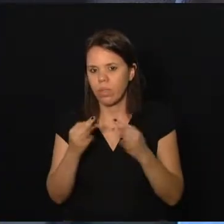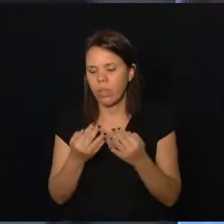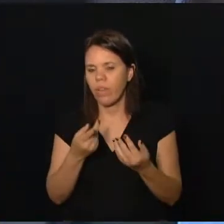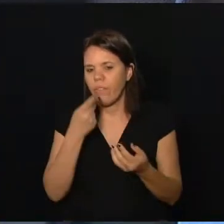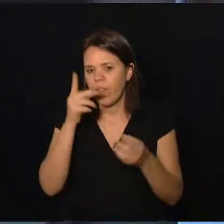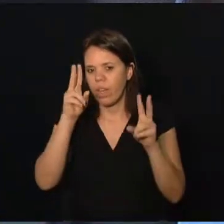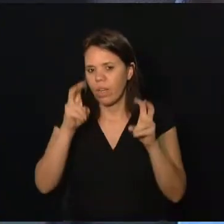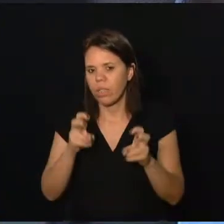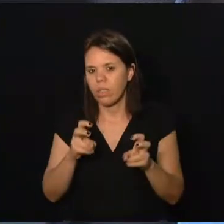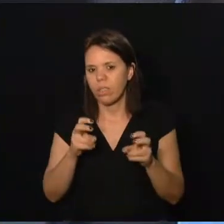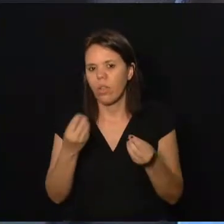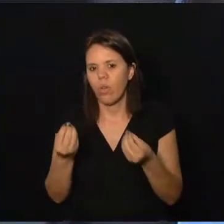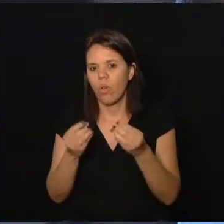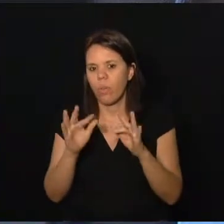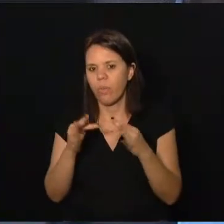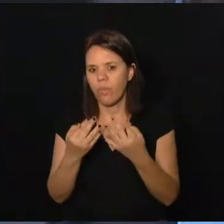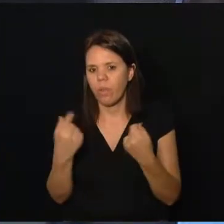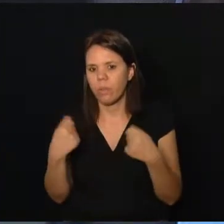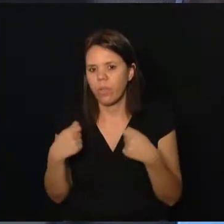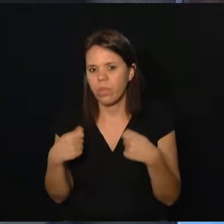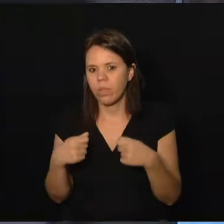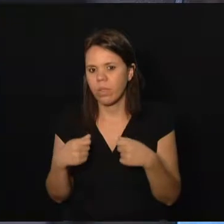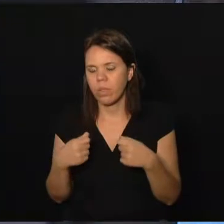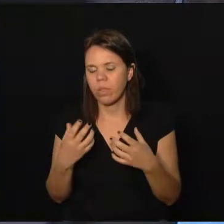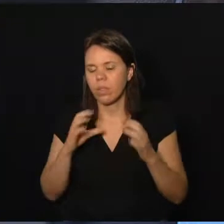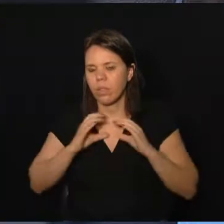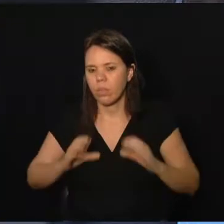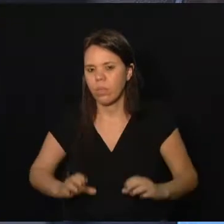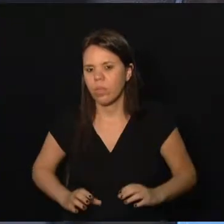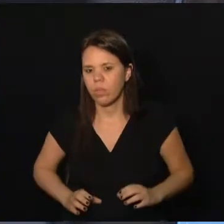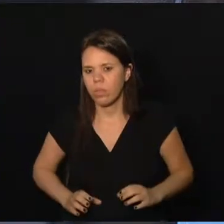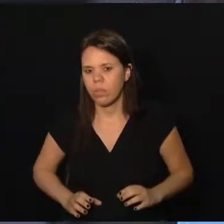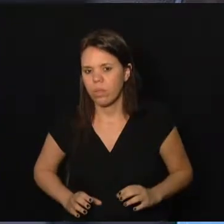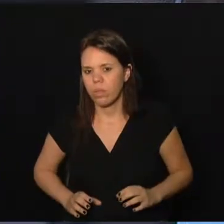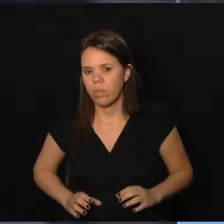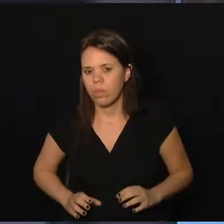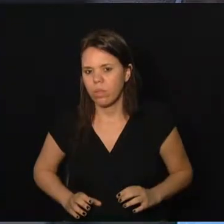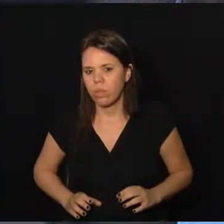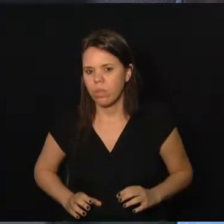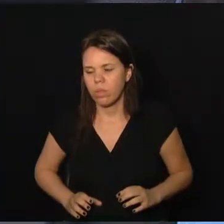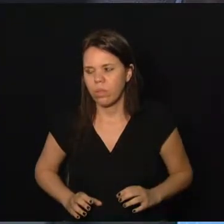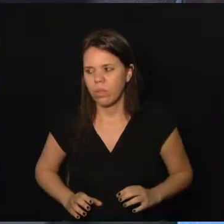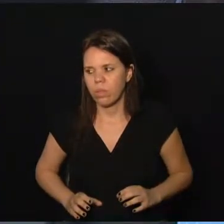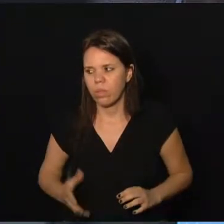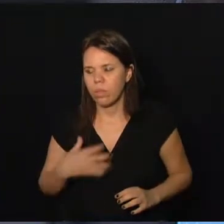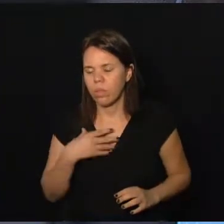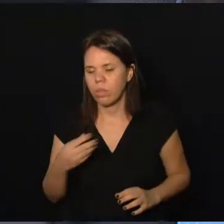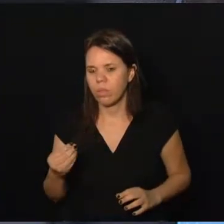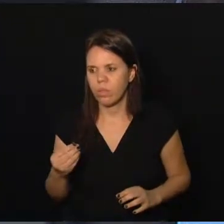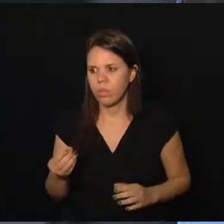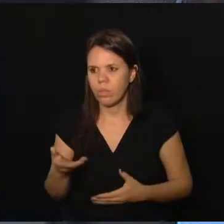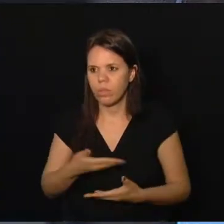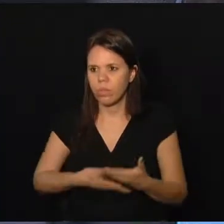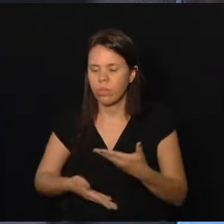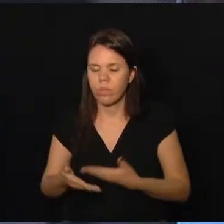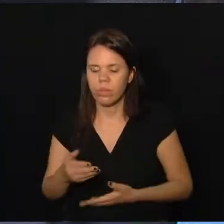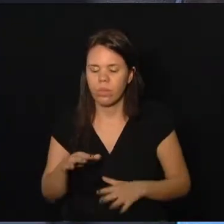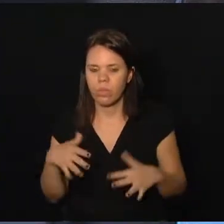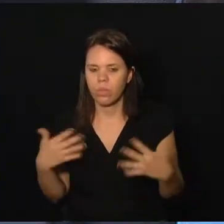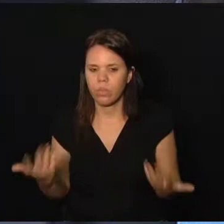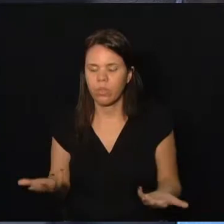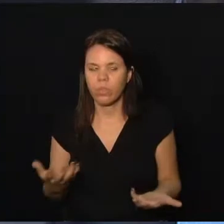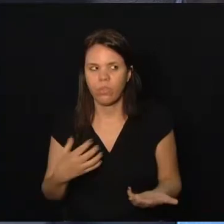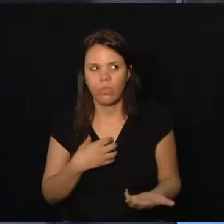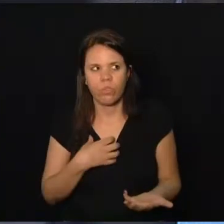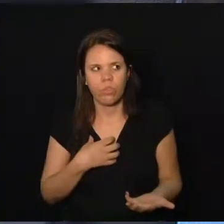nesse aspecto, de como os pais devem se comportar em relação aos seus filhos, de tal forma que eles